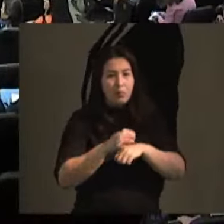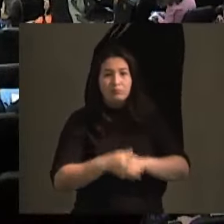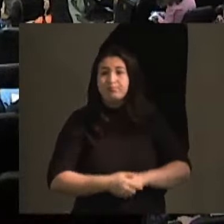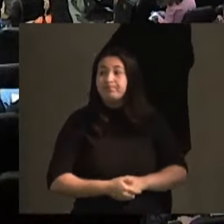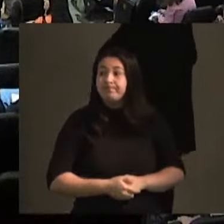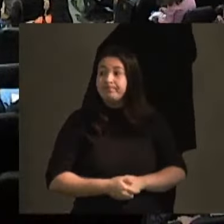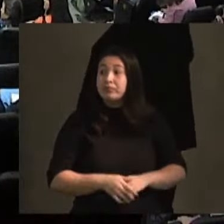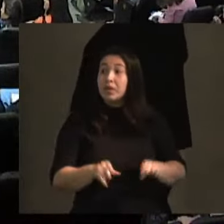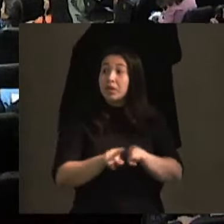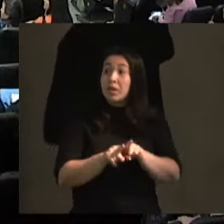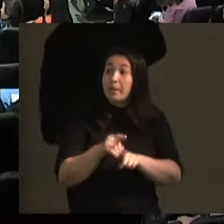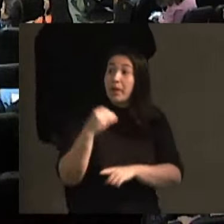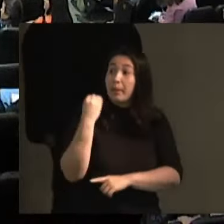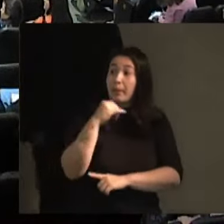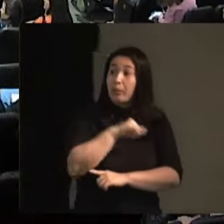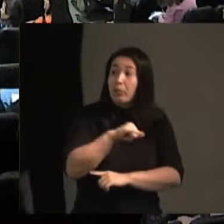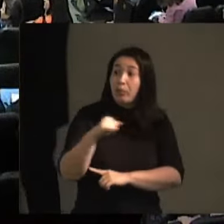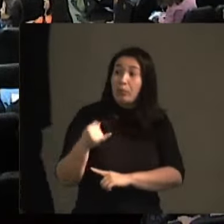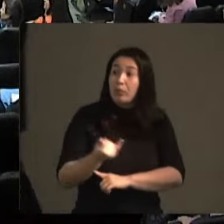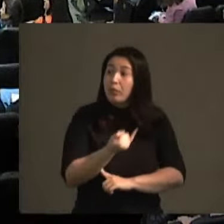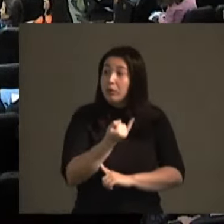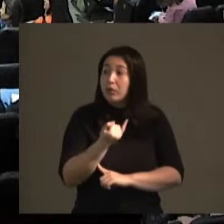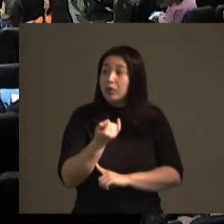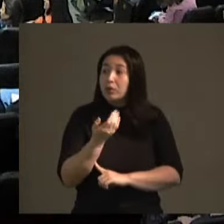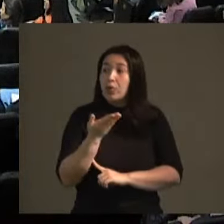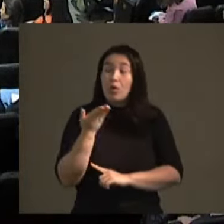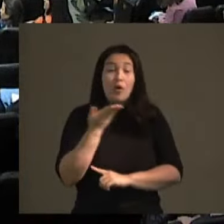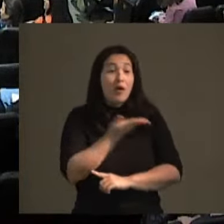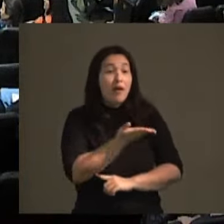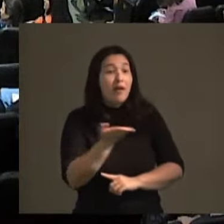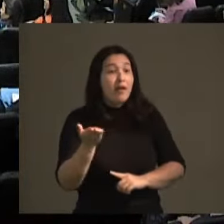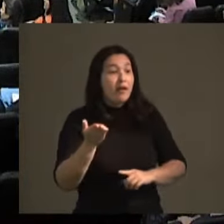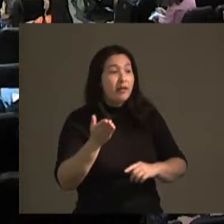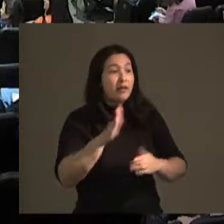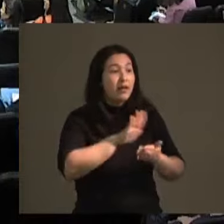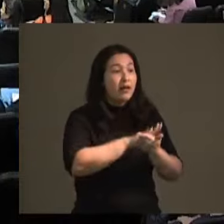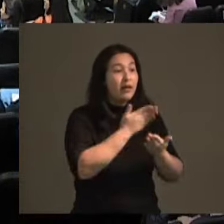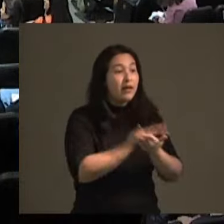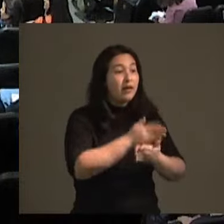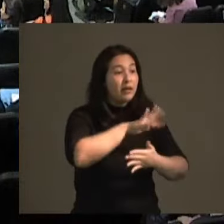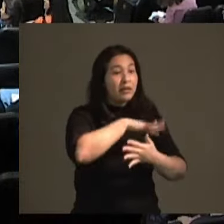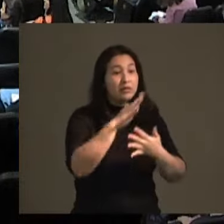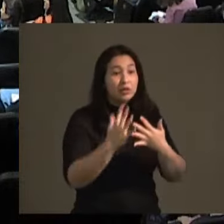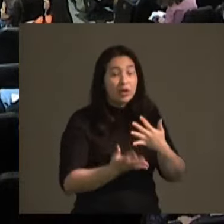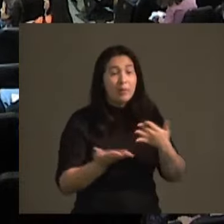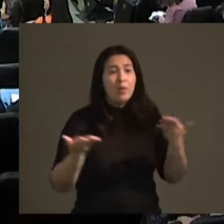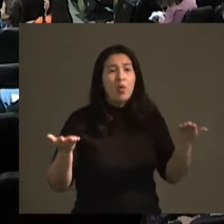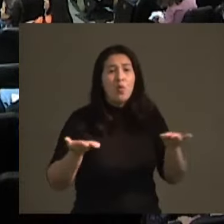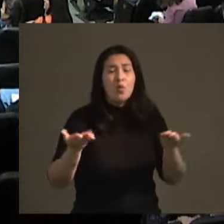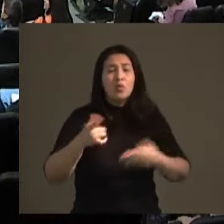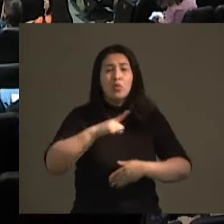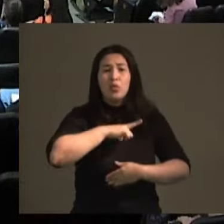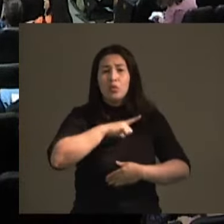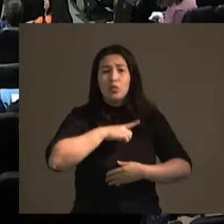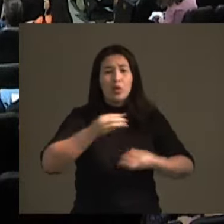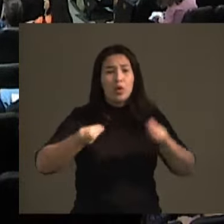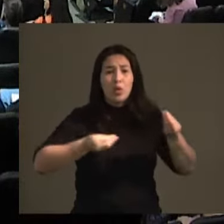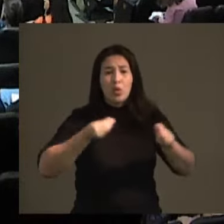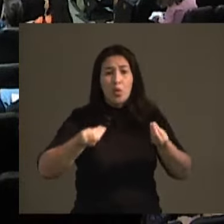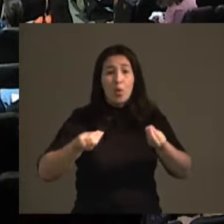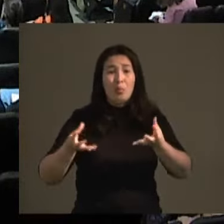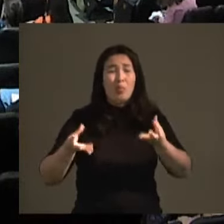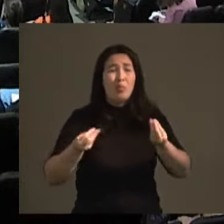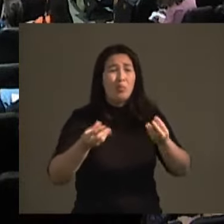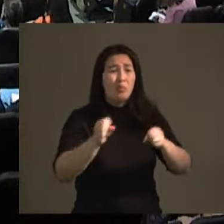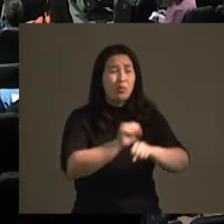também, aproveitando sobre os intérpretes de Libras, né? Que hoje em dia nós temos suspenso,